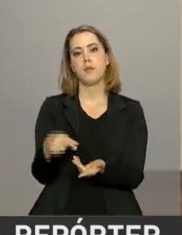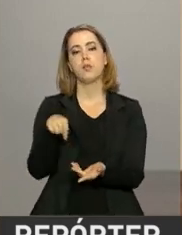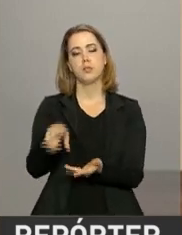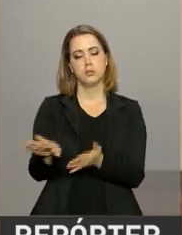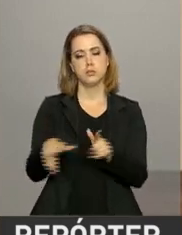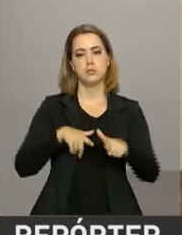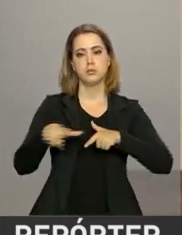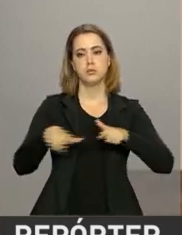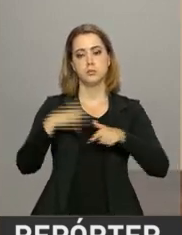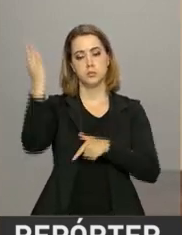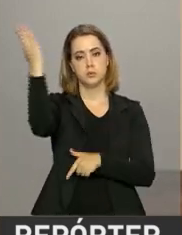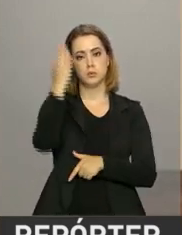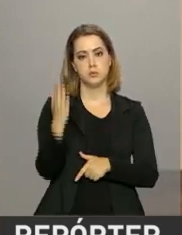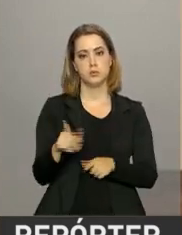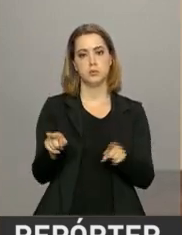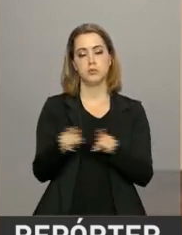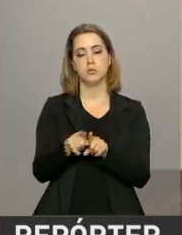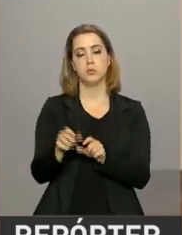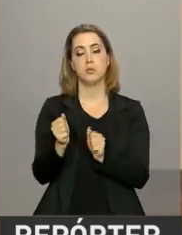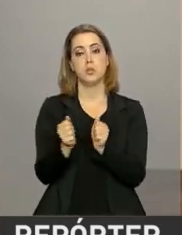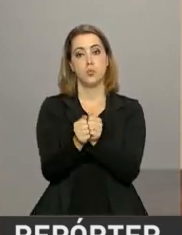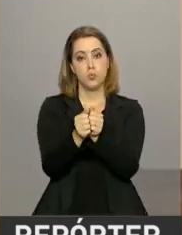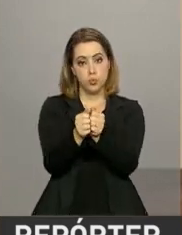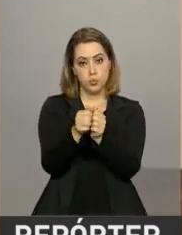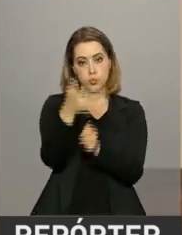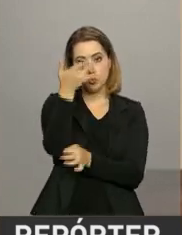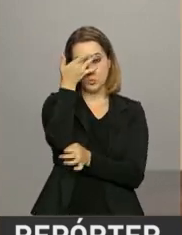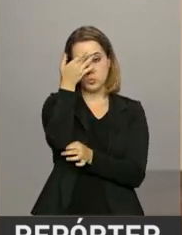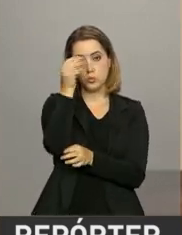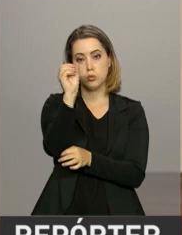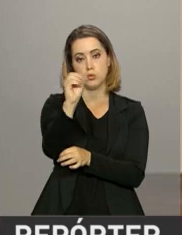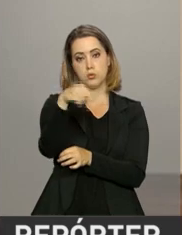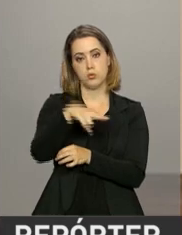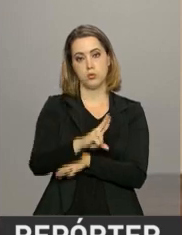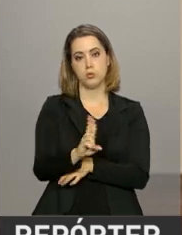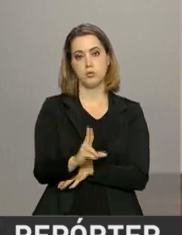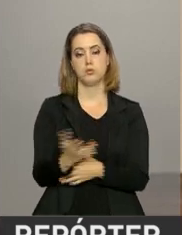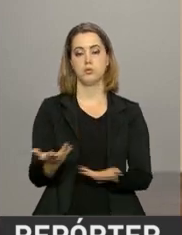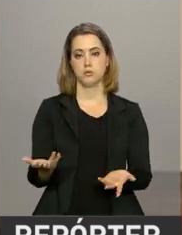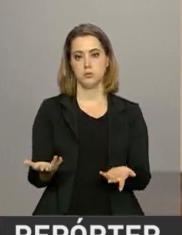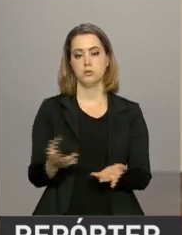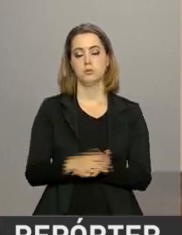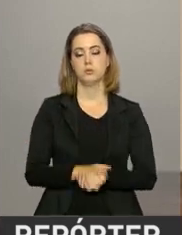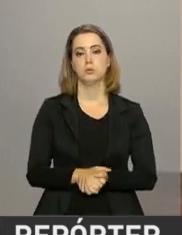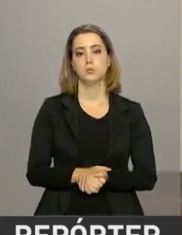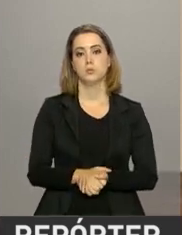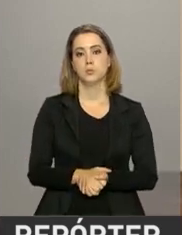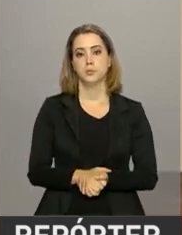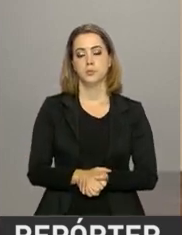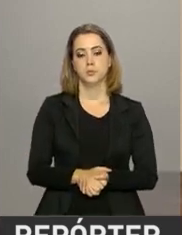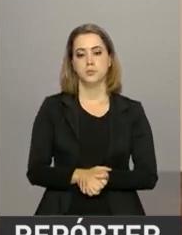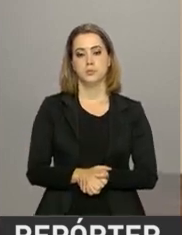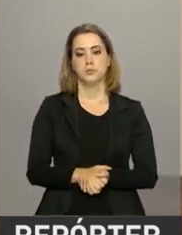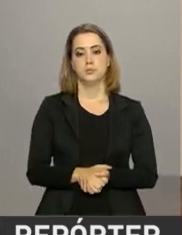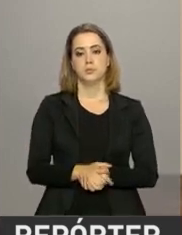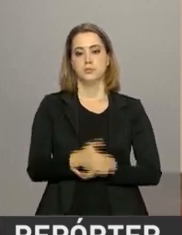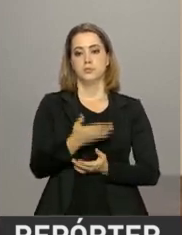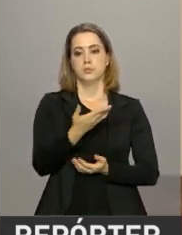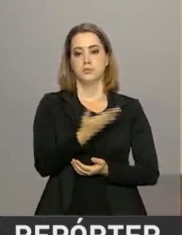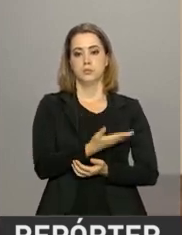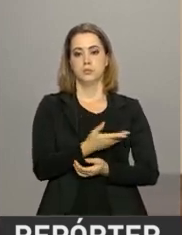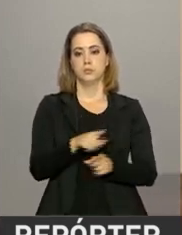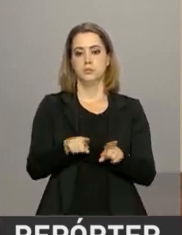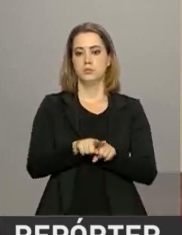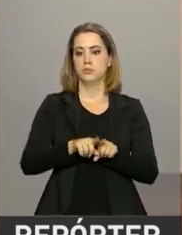trabalhado o Brasil e a Índia na Organização das Nações Unidas. Sua Excelência